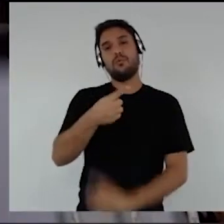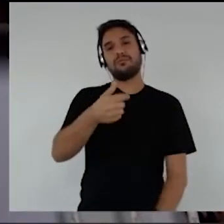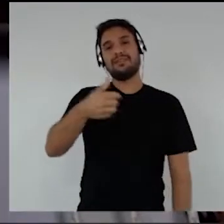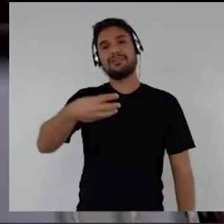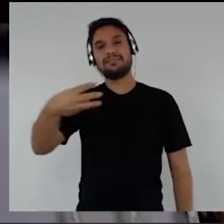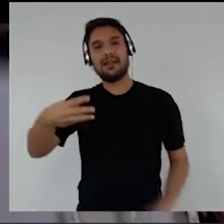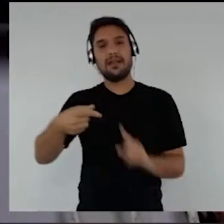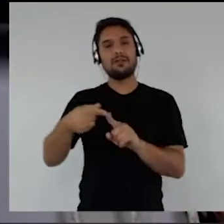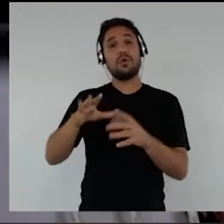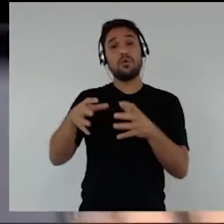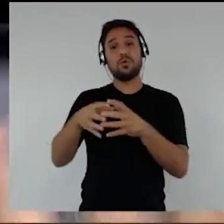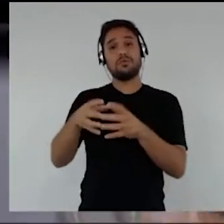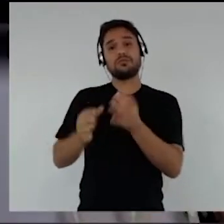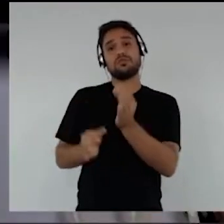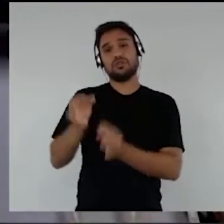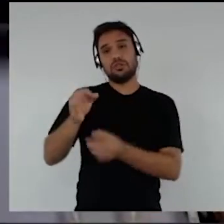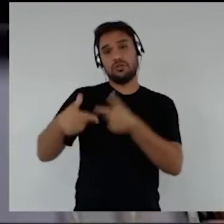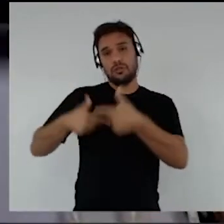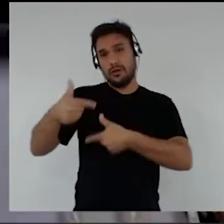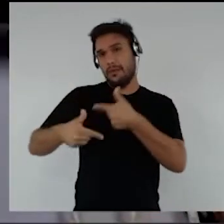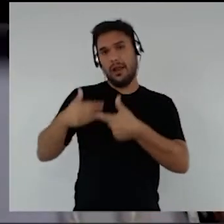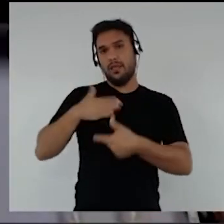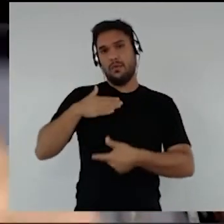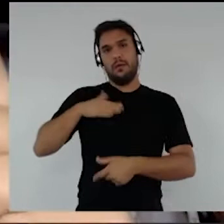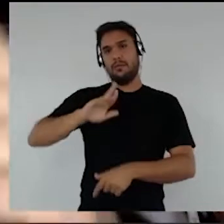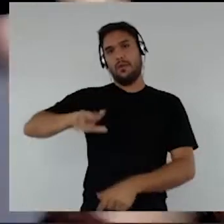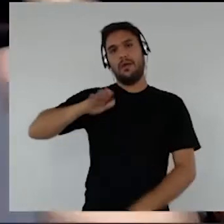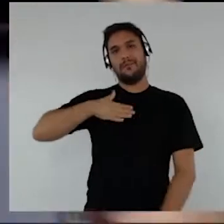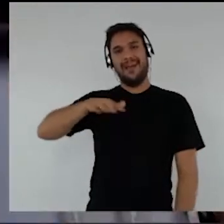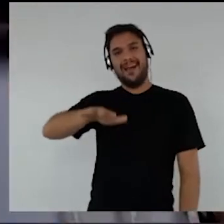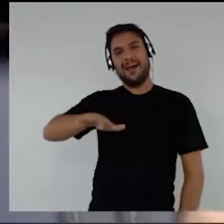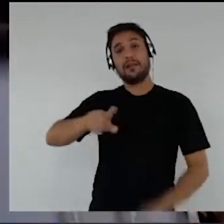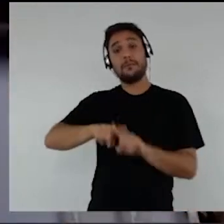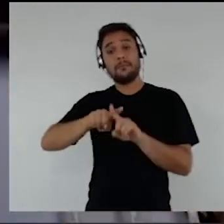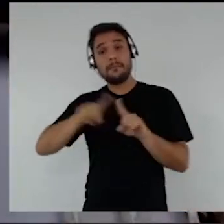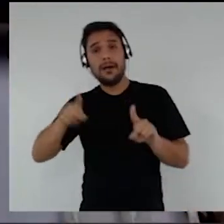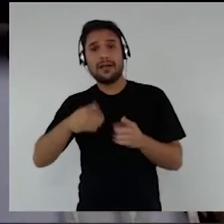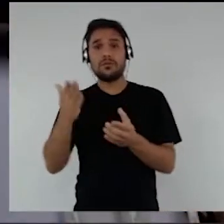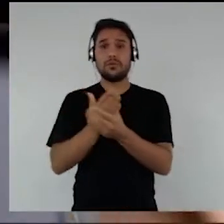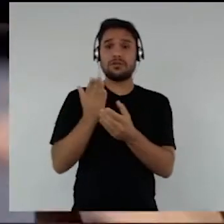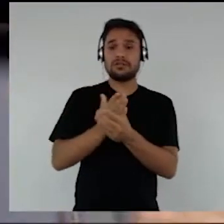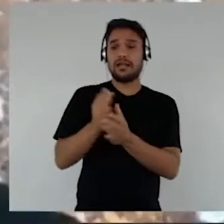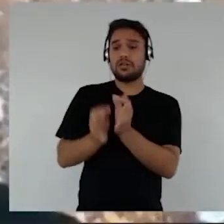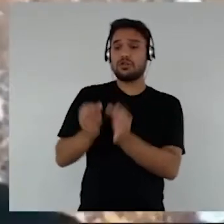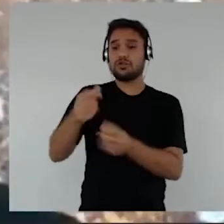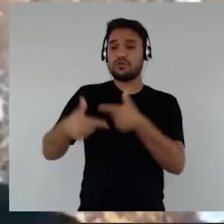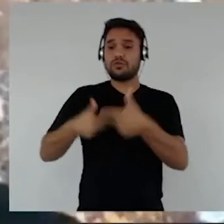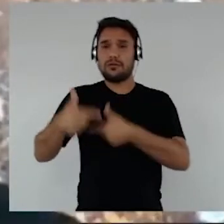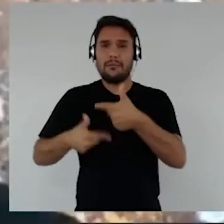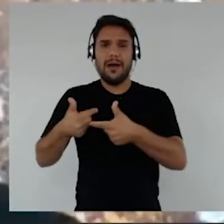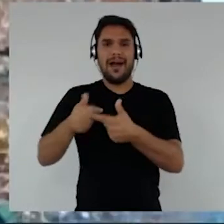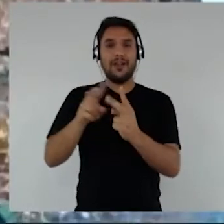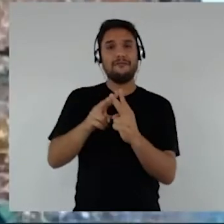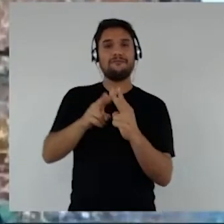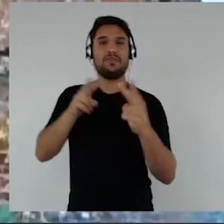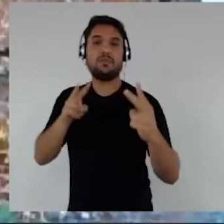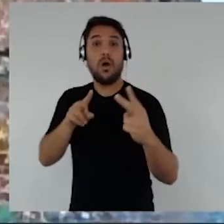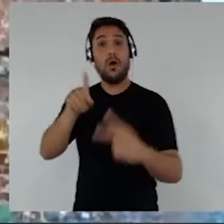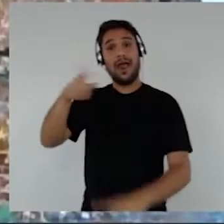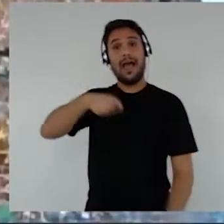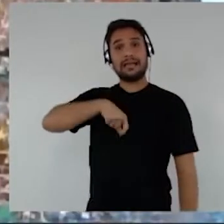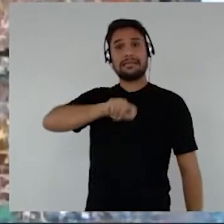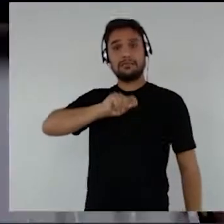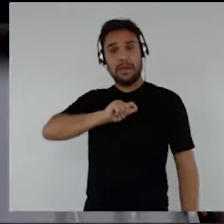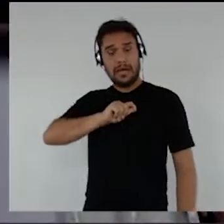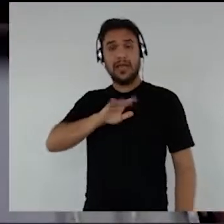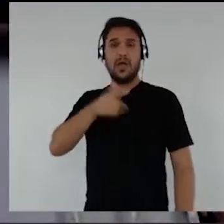na Justiça do Trabalho, não é na minha área, mas de que os processos da Justiça do Trabalho que foram feitos virtualmente na Espanha, o